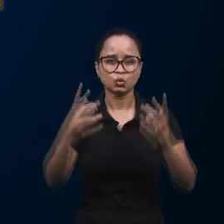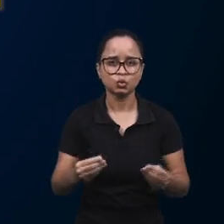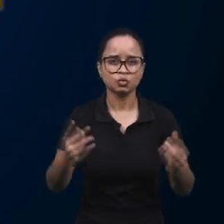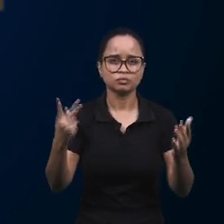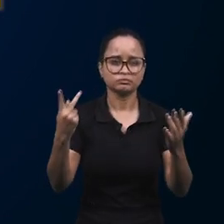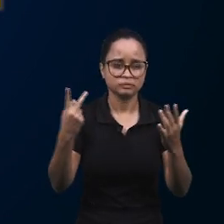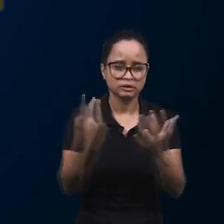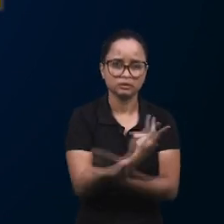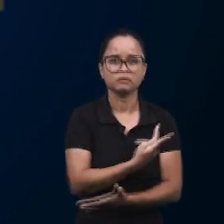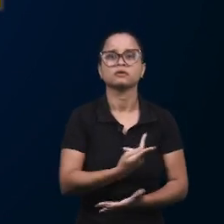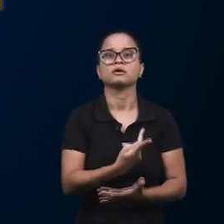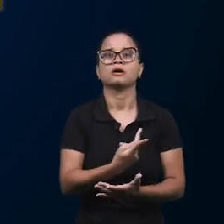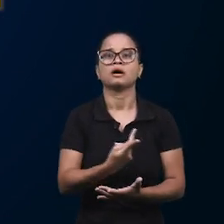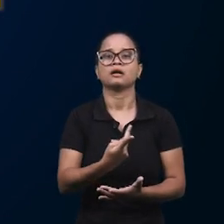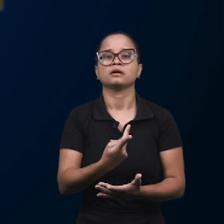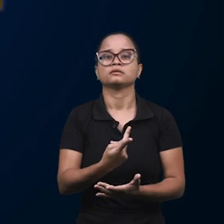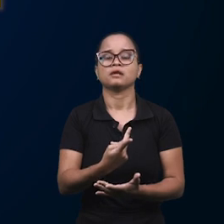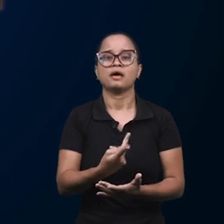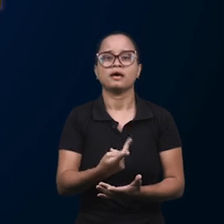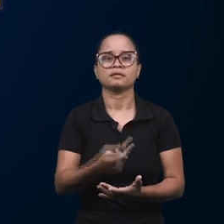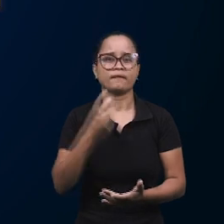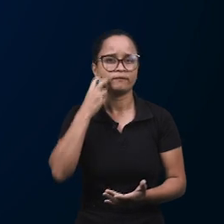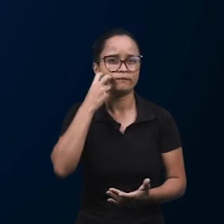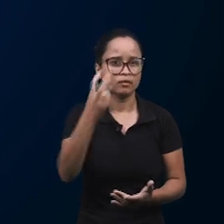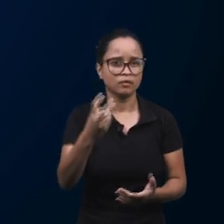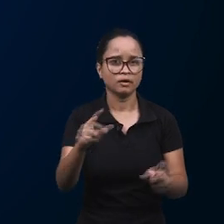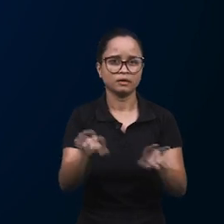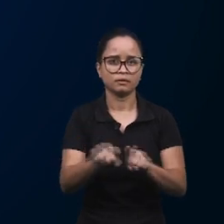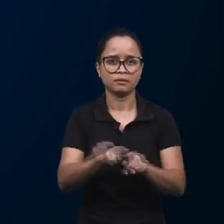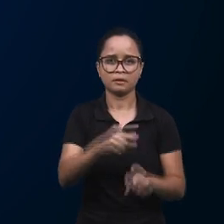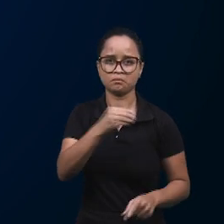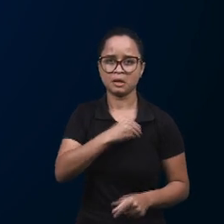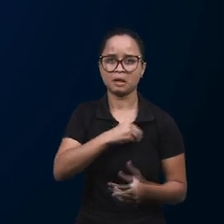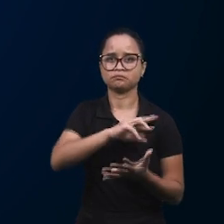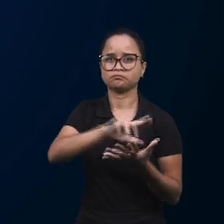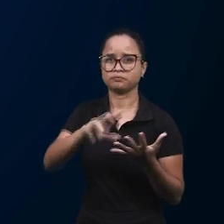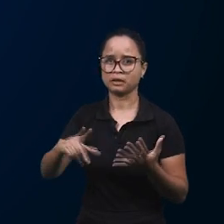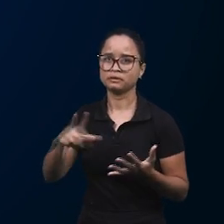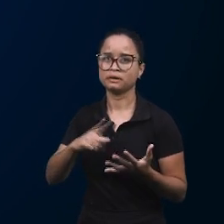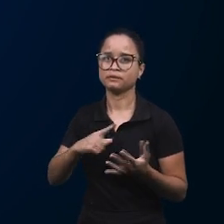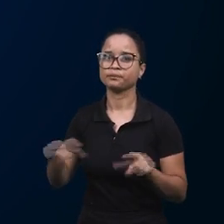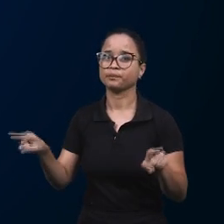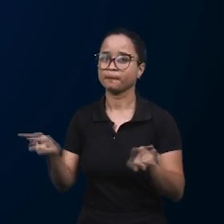que cometem iniquidade. Agora o 50.